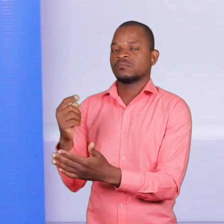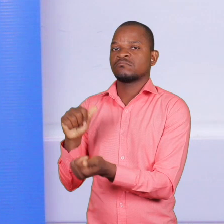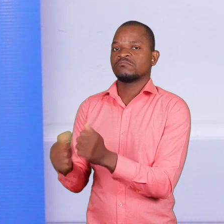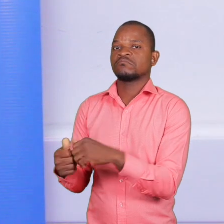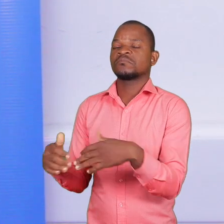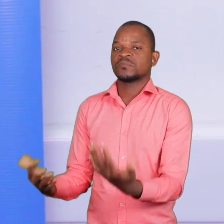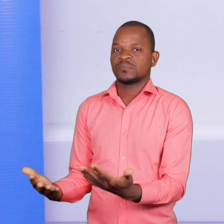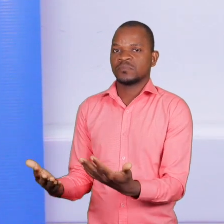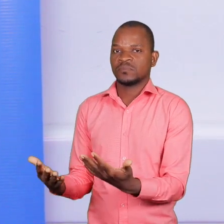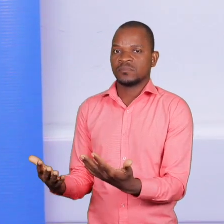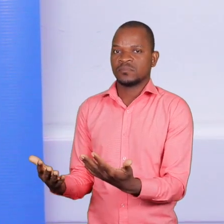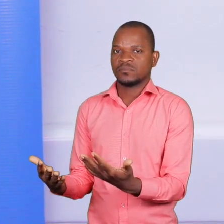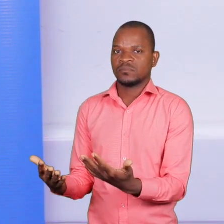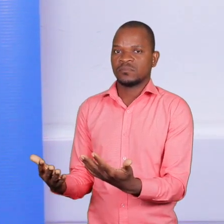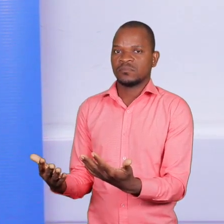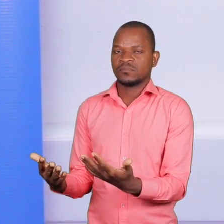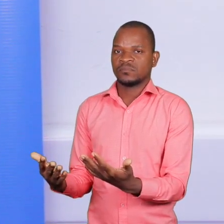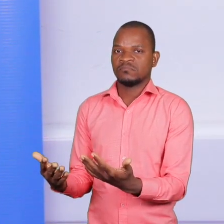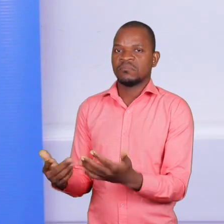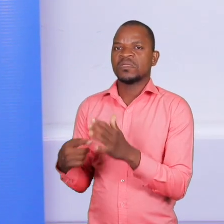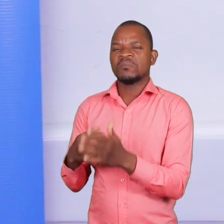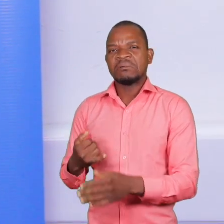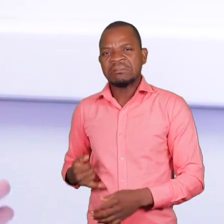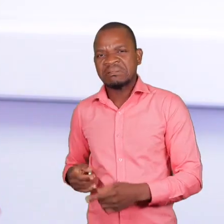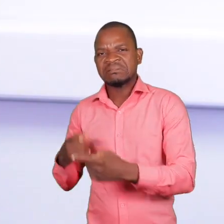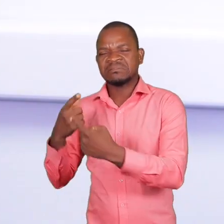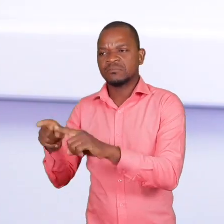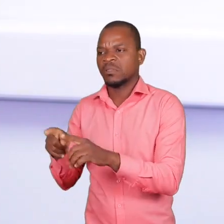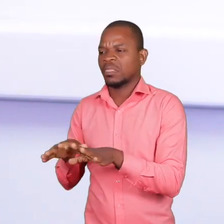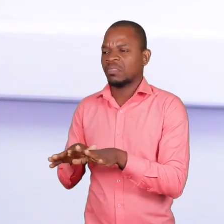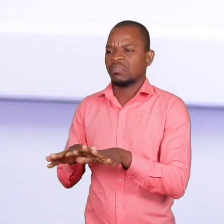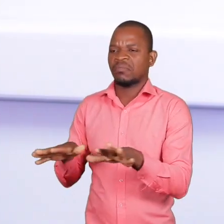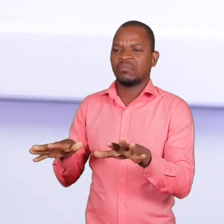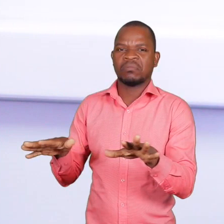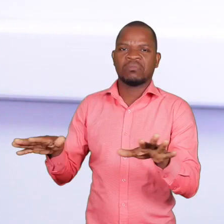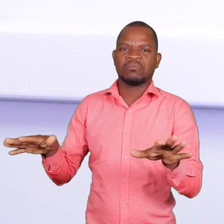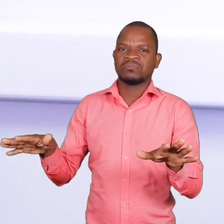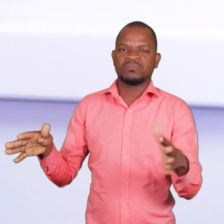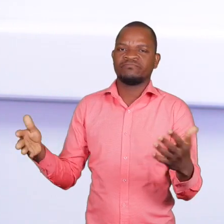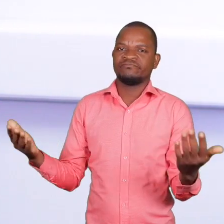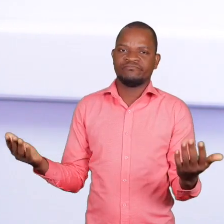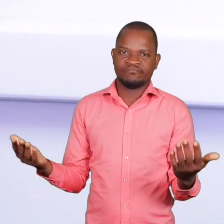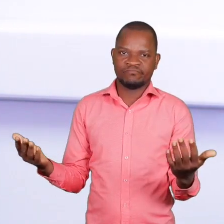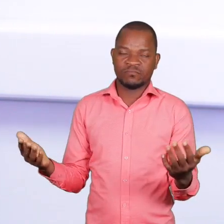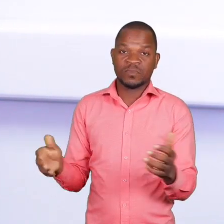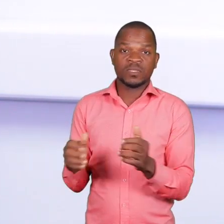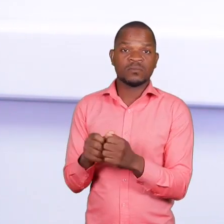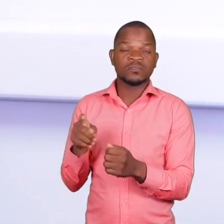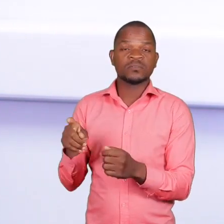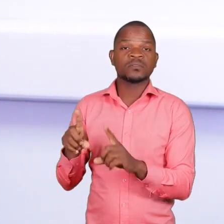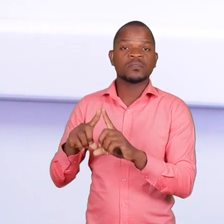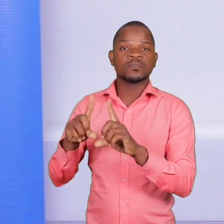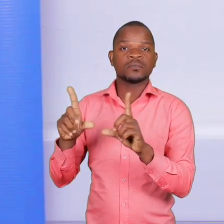ou seja, as fezes ficam dispersas, ficam no ambiente. E isso representa um perigo para a saúde